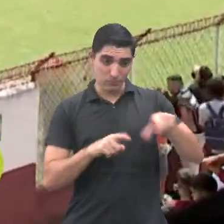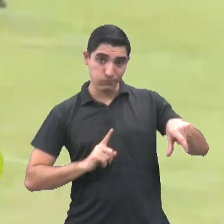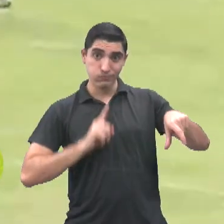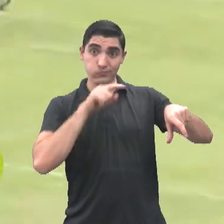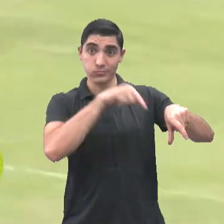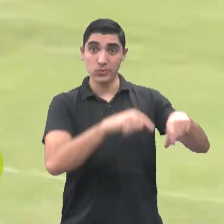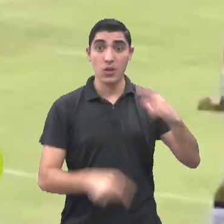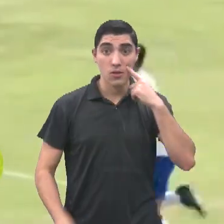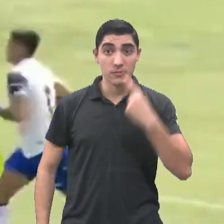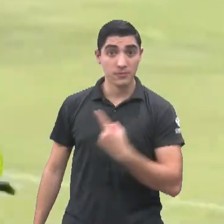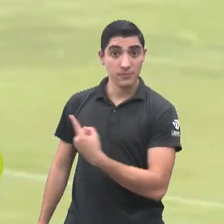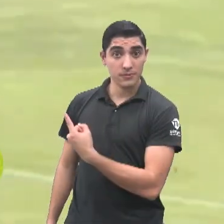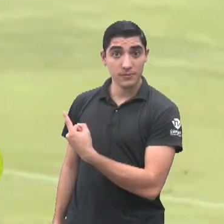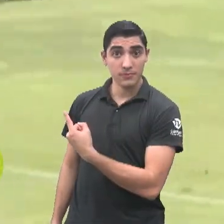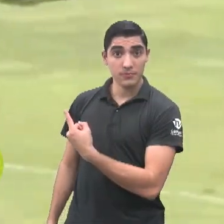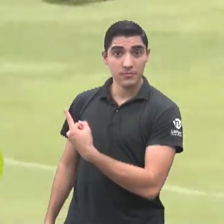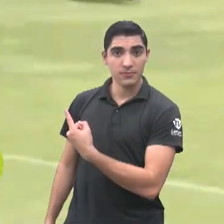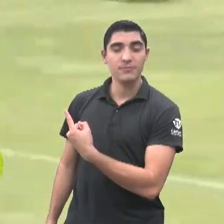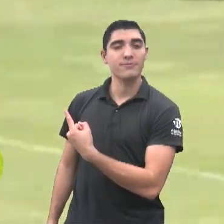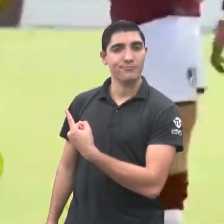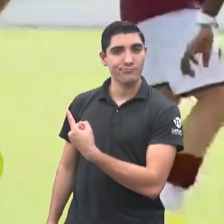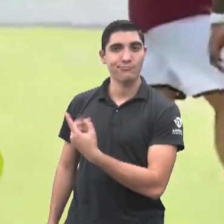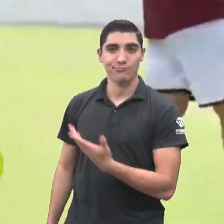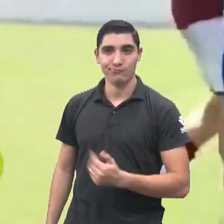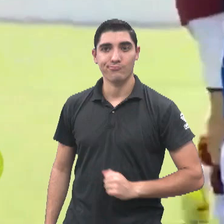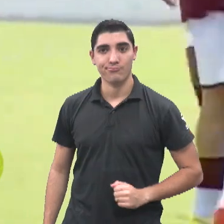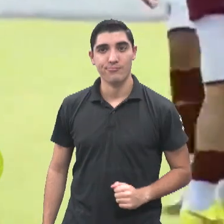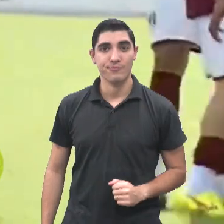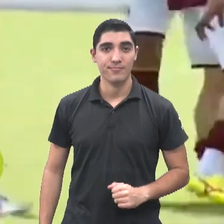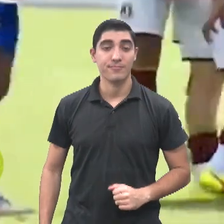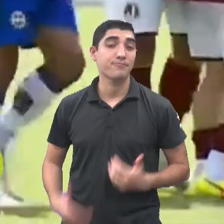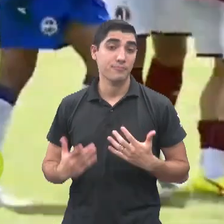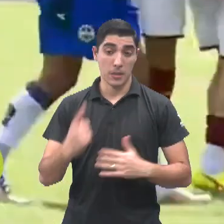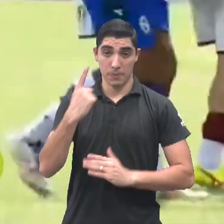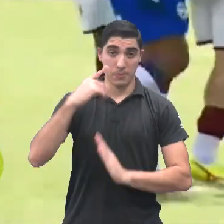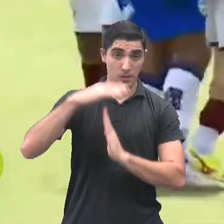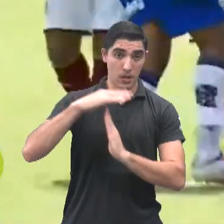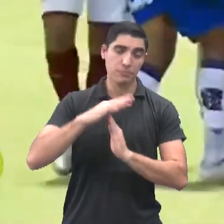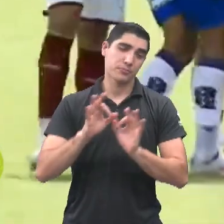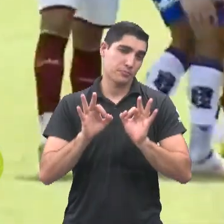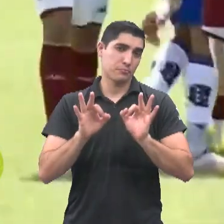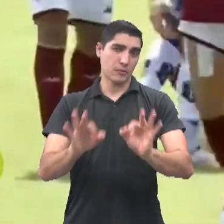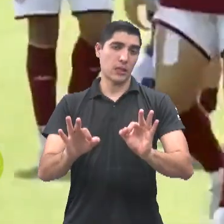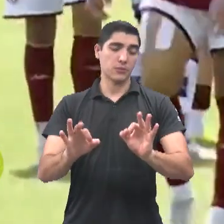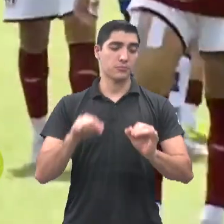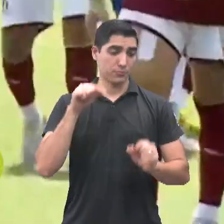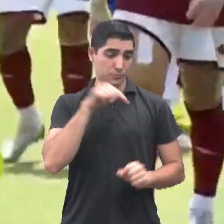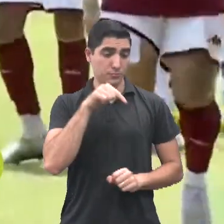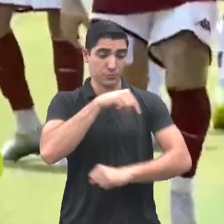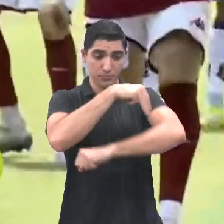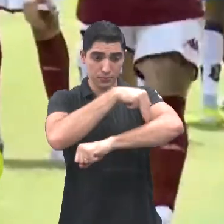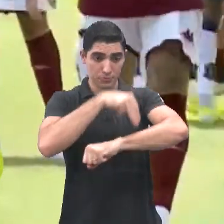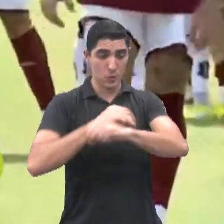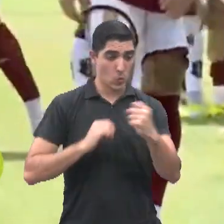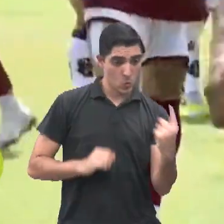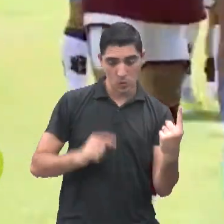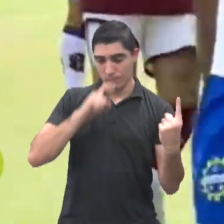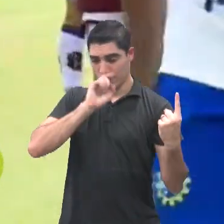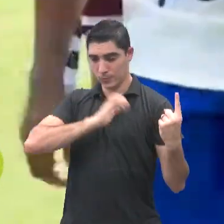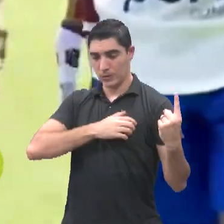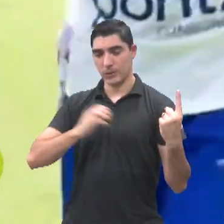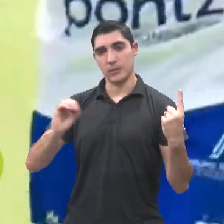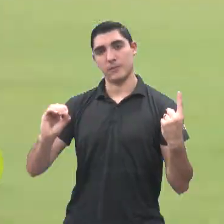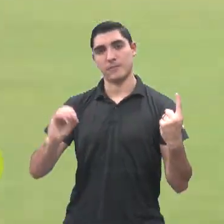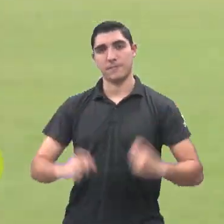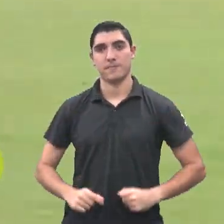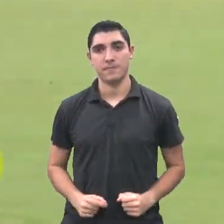para tocar e saiu em tiro de meta para o Juventus. E esse foi o último lance de perigo da primeira etapa. Juventus 1, São José